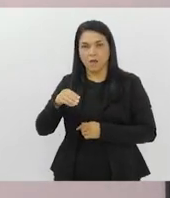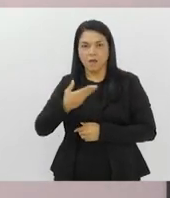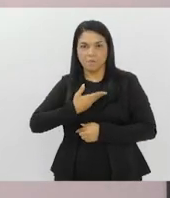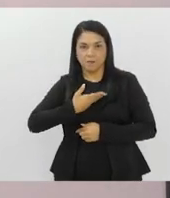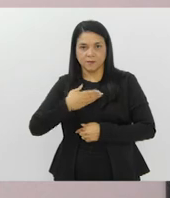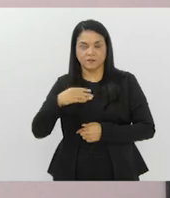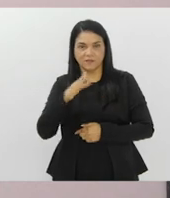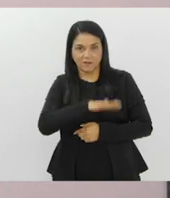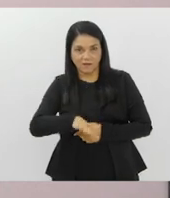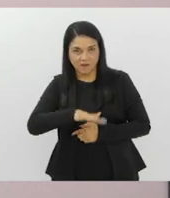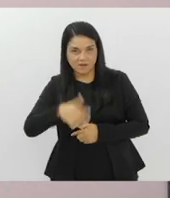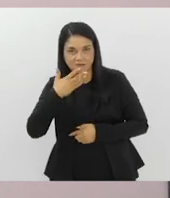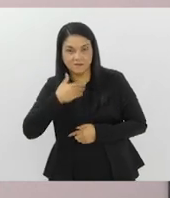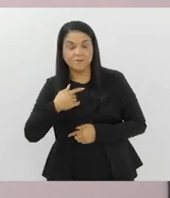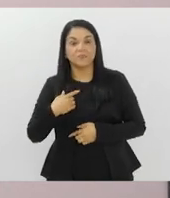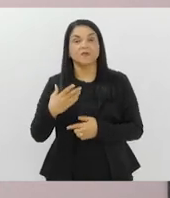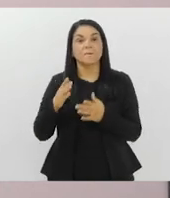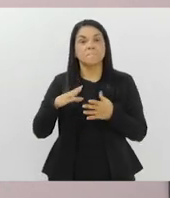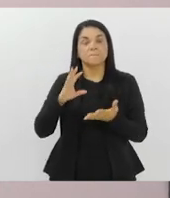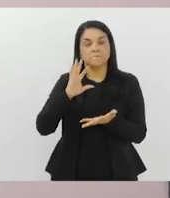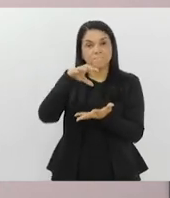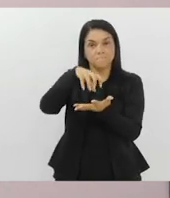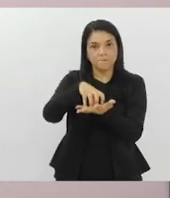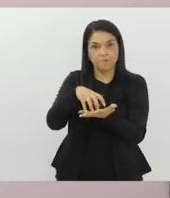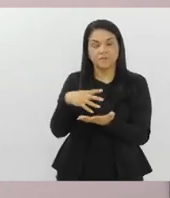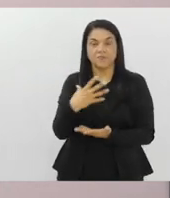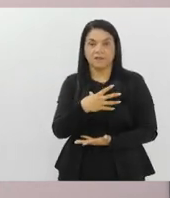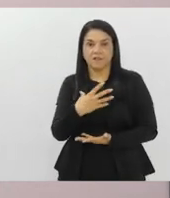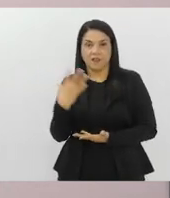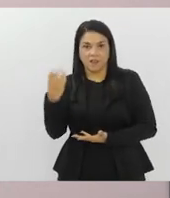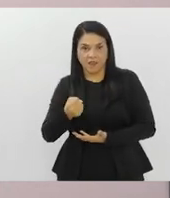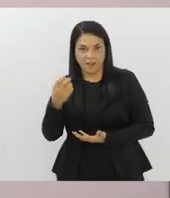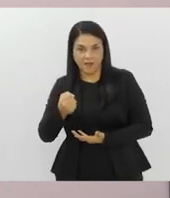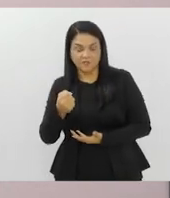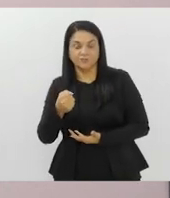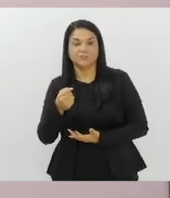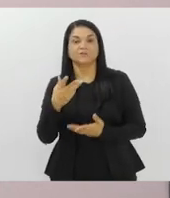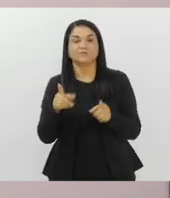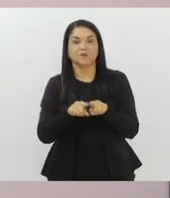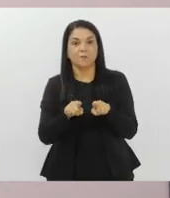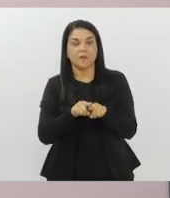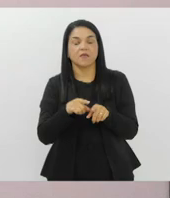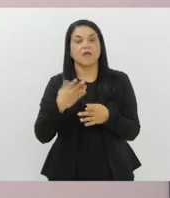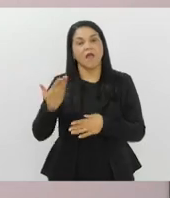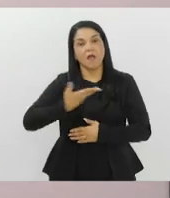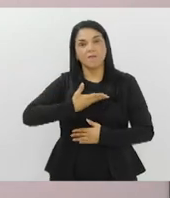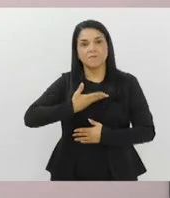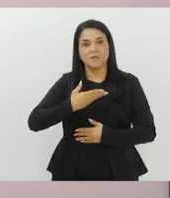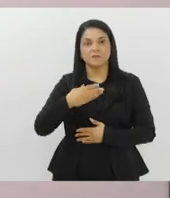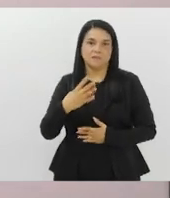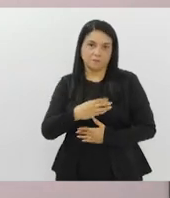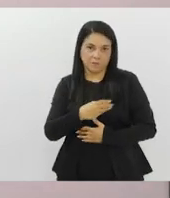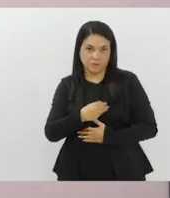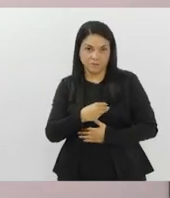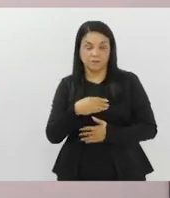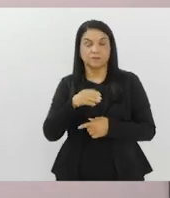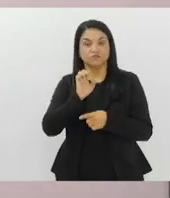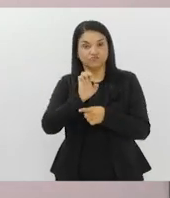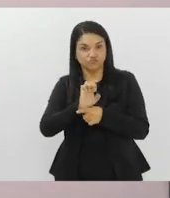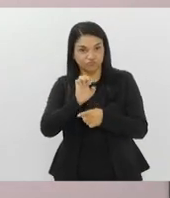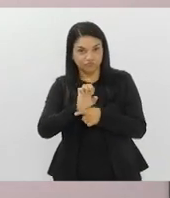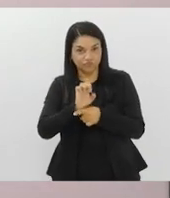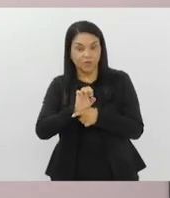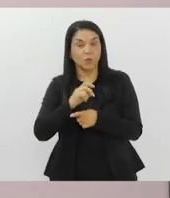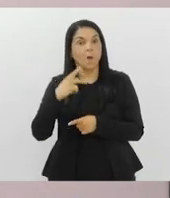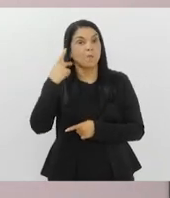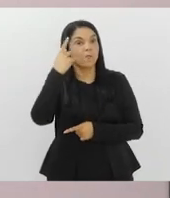Humano, a Estratégia Amamenta Alimenta Brasil, a Iniciativa Unidade Básica Amiga da Amamentação, que no nosso estado é uma política de